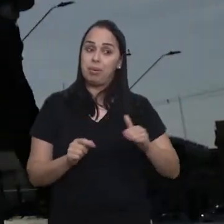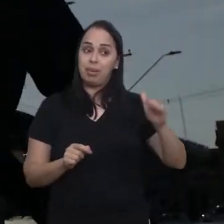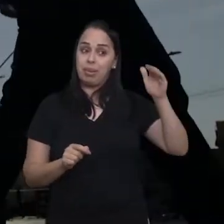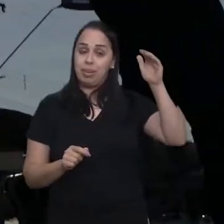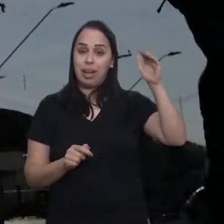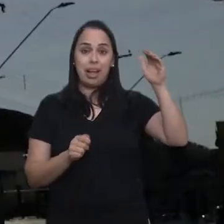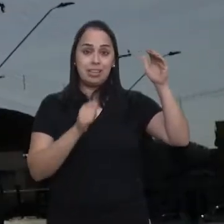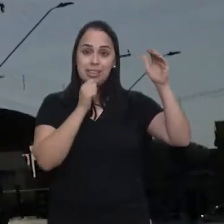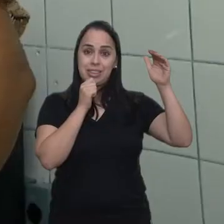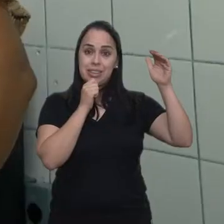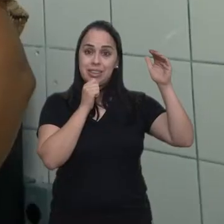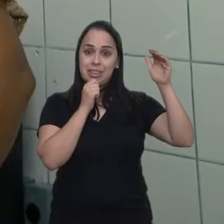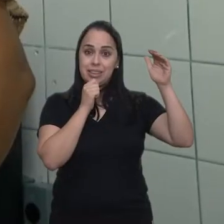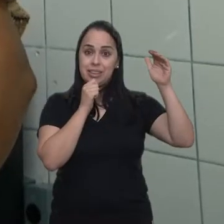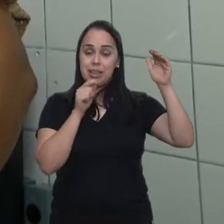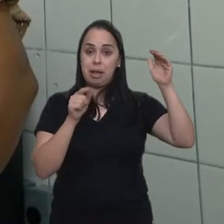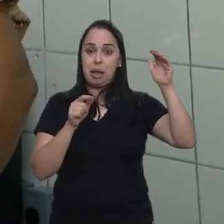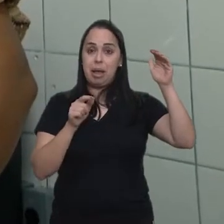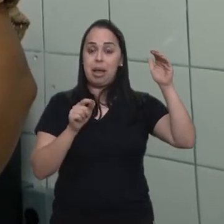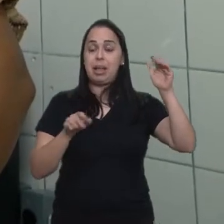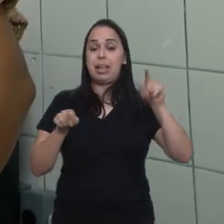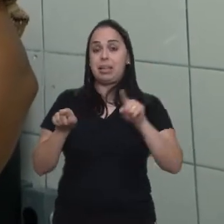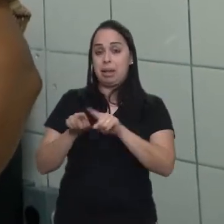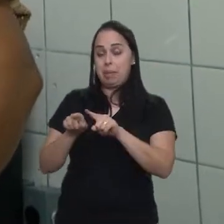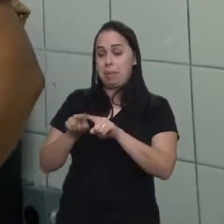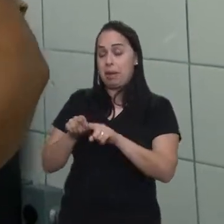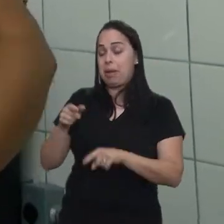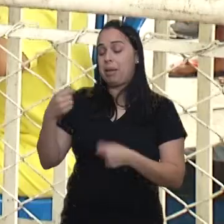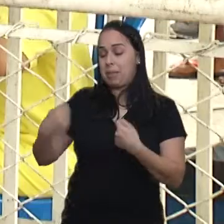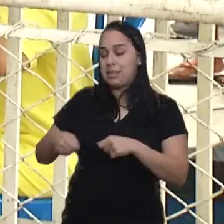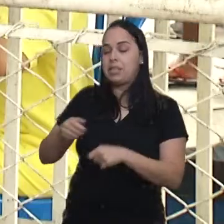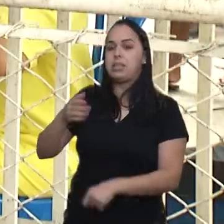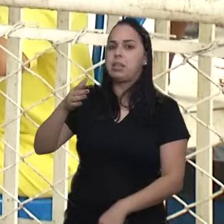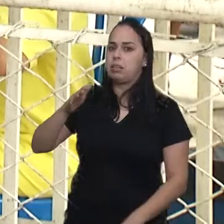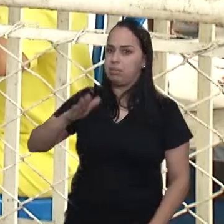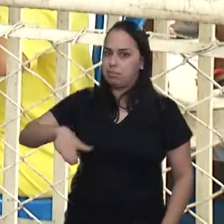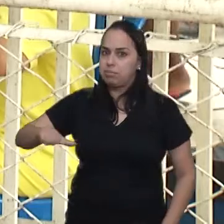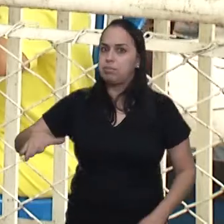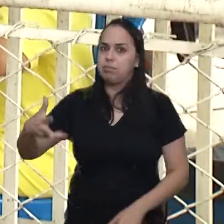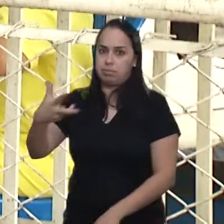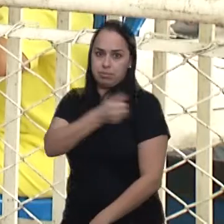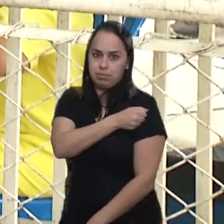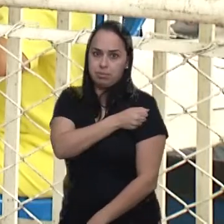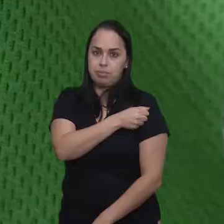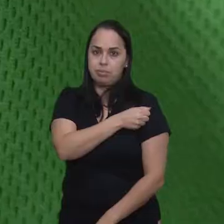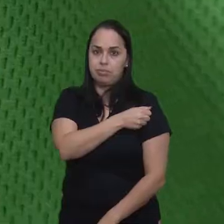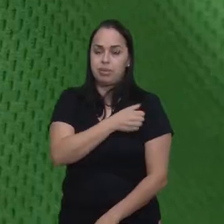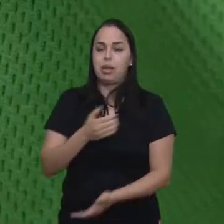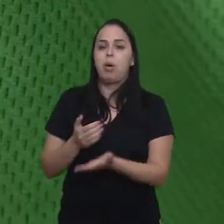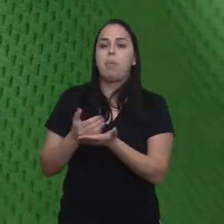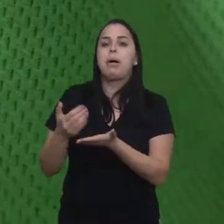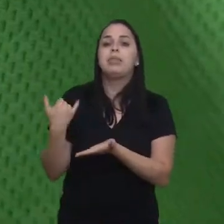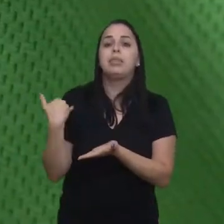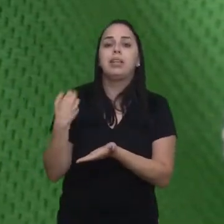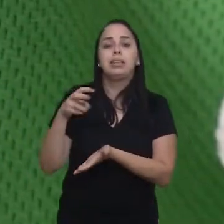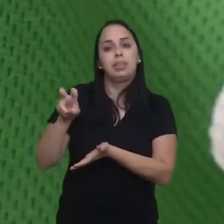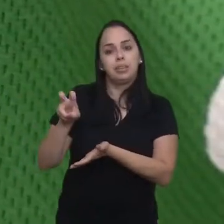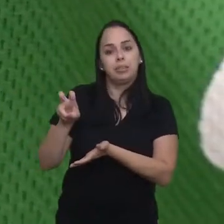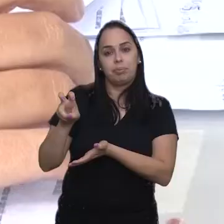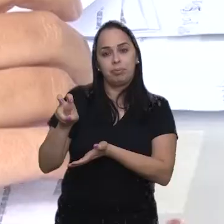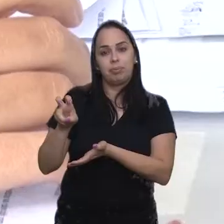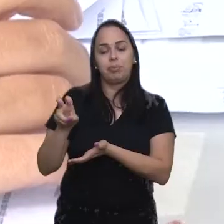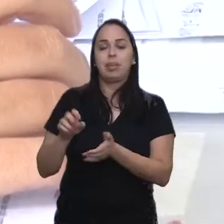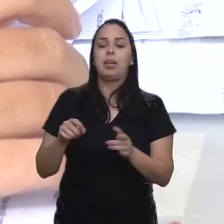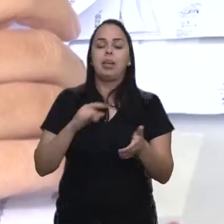adultos que não vacinaram, também é importante imunizar as crianças. Aqui em São José já podem se vacinar crianças acima de 5